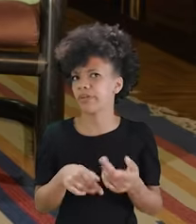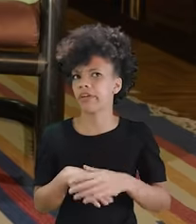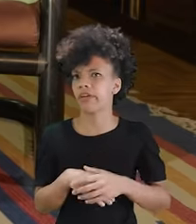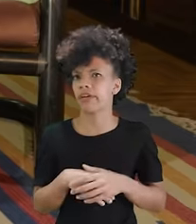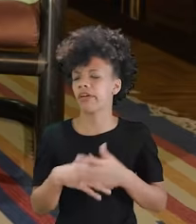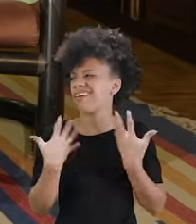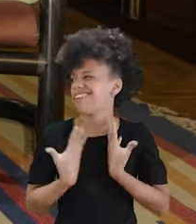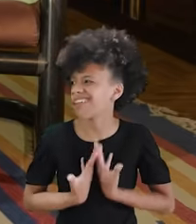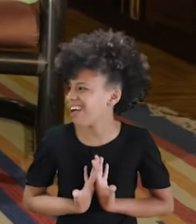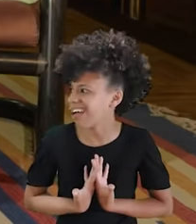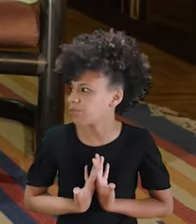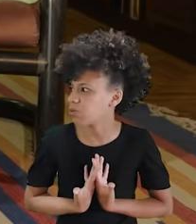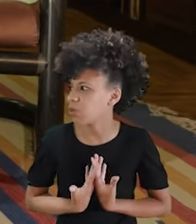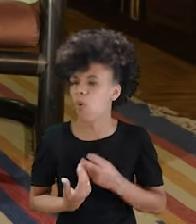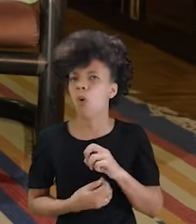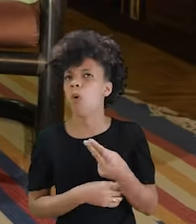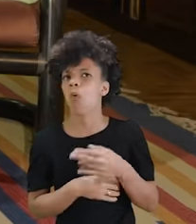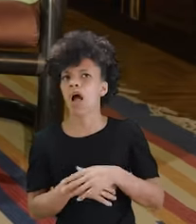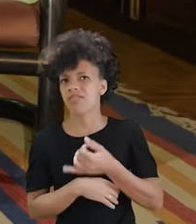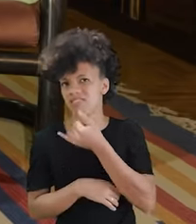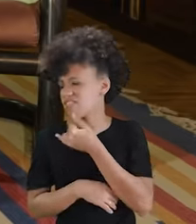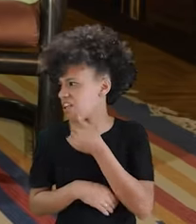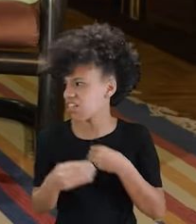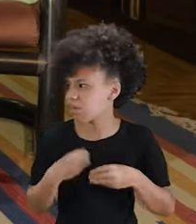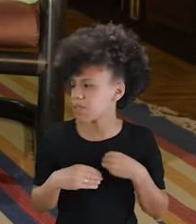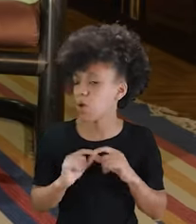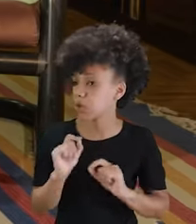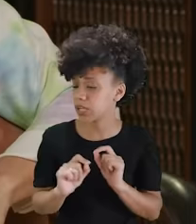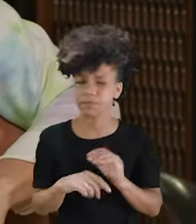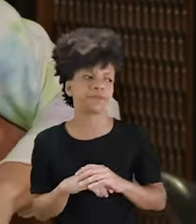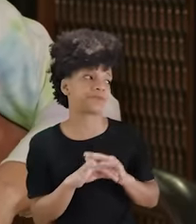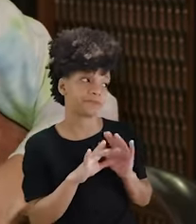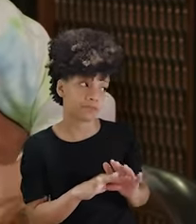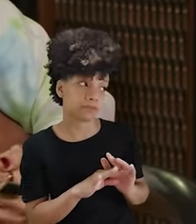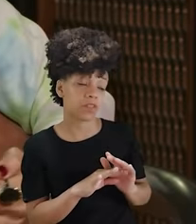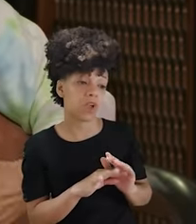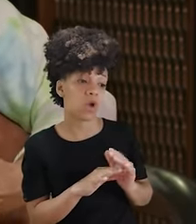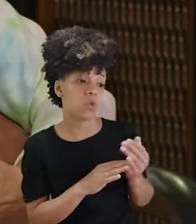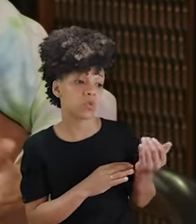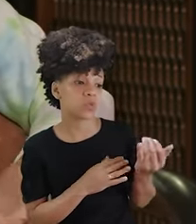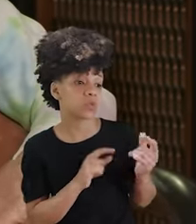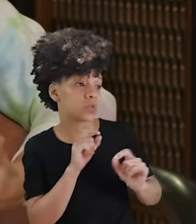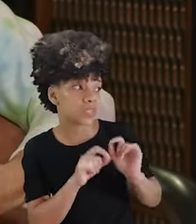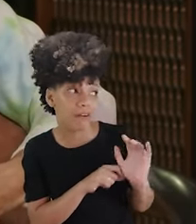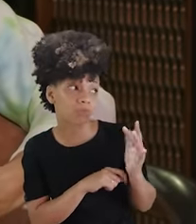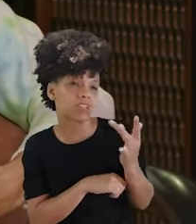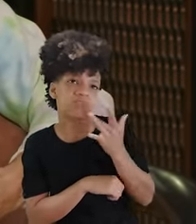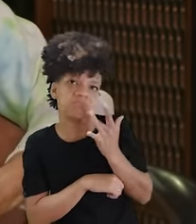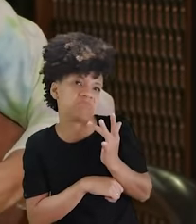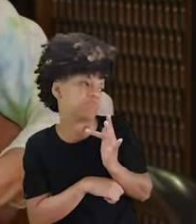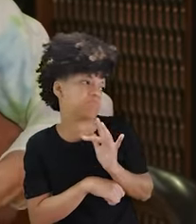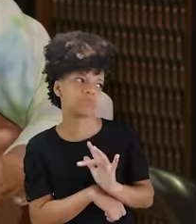por estafa é por tristeza o que que é o que vem a causar